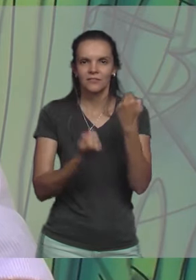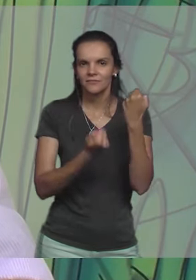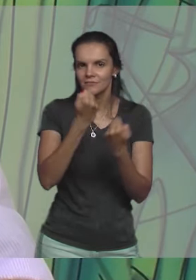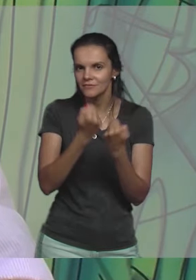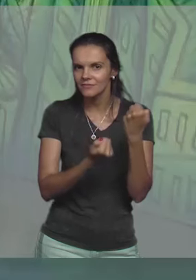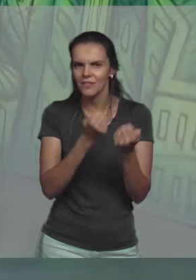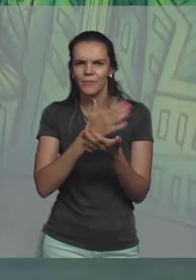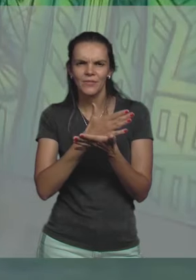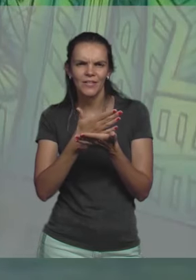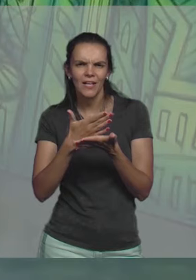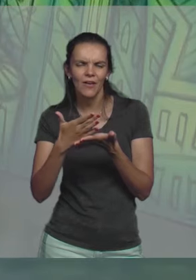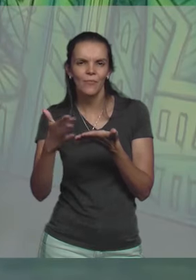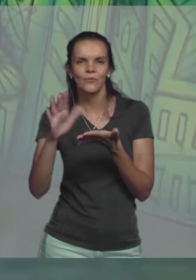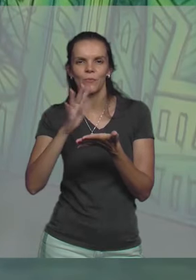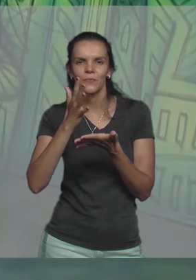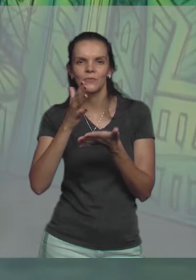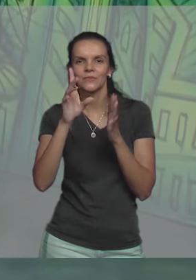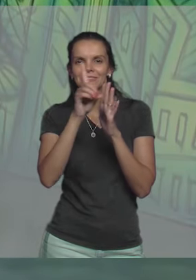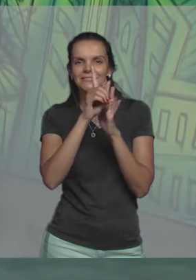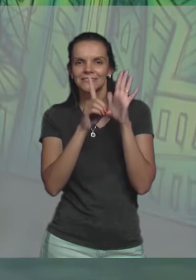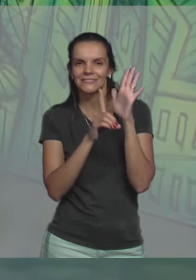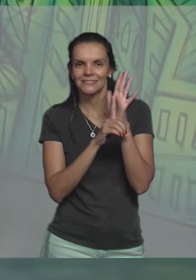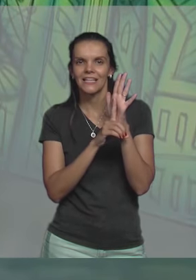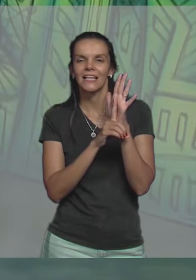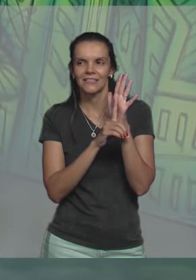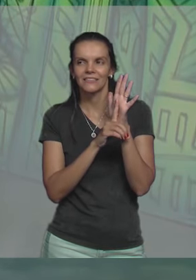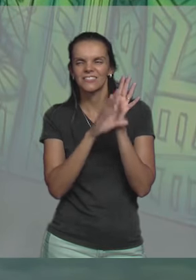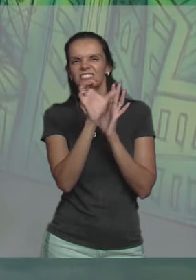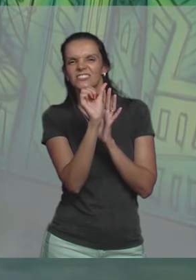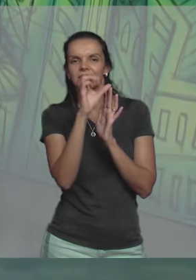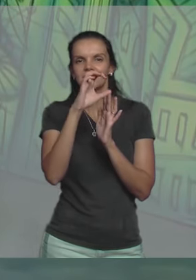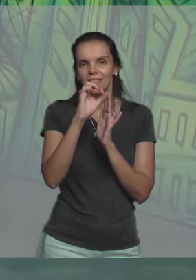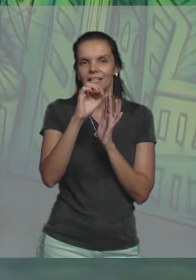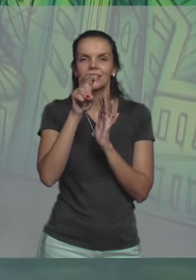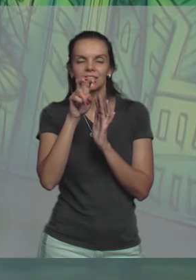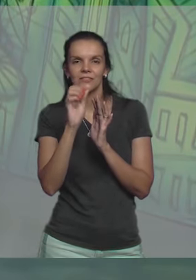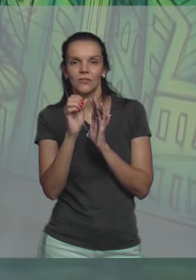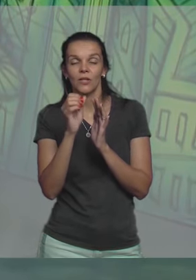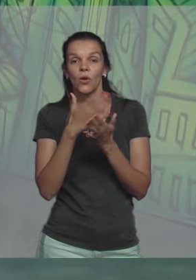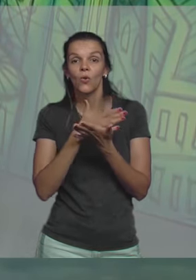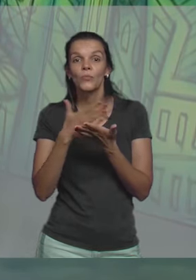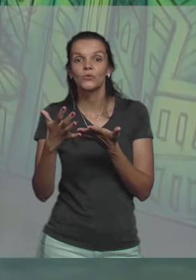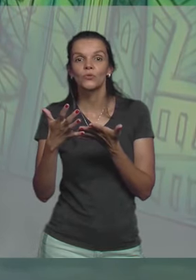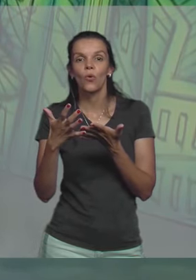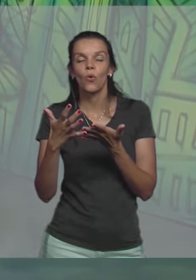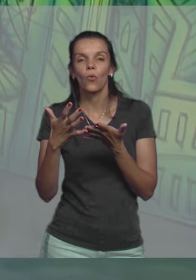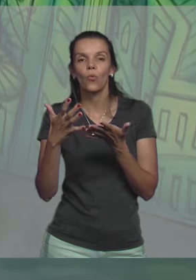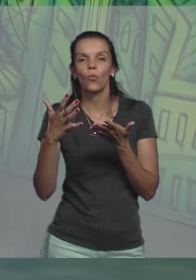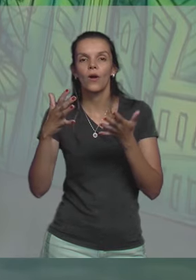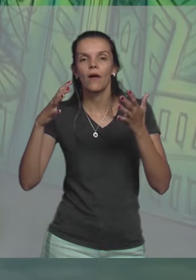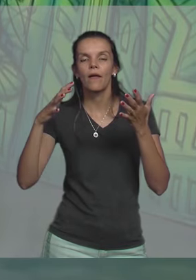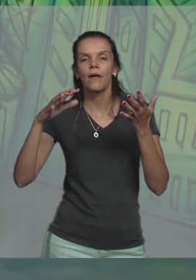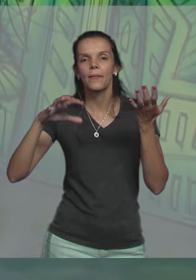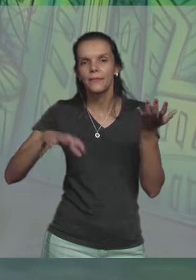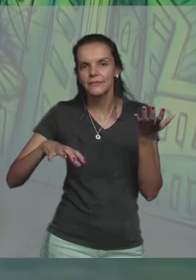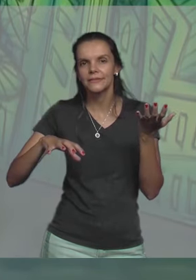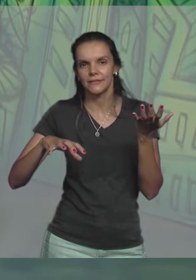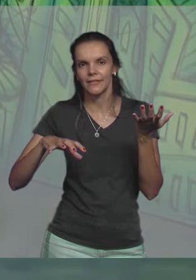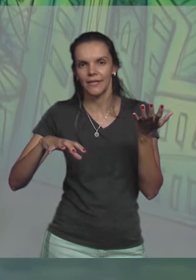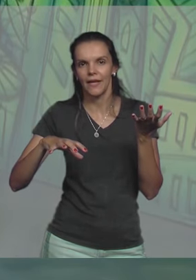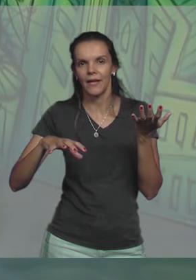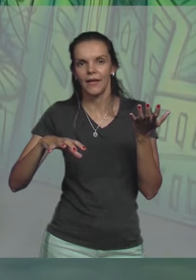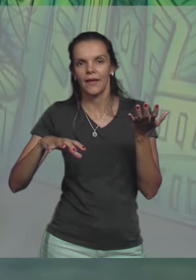década final da década de 50, 60. Sim, eu digo que culminou com Brasília. Brasília é assim, é o exemplo daquilo